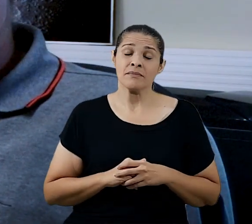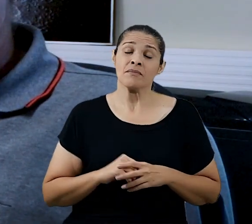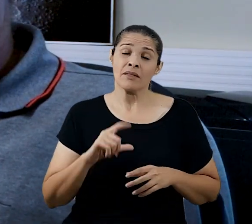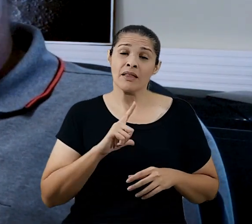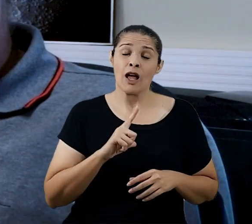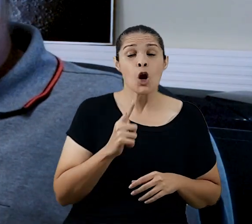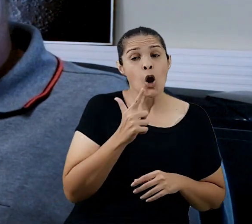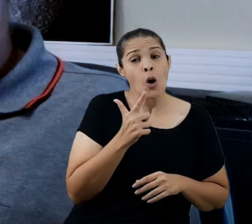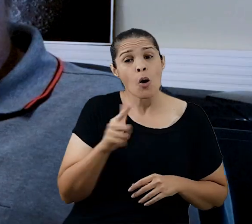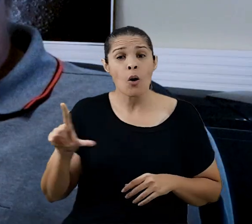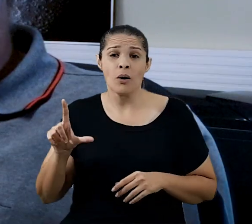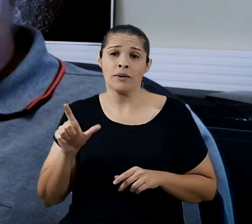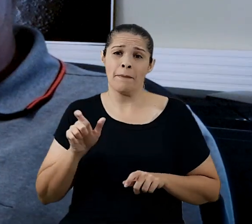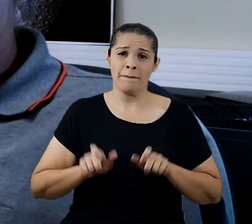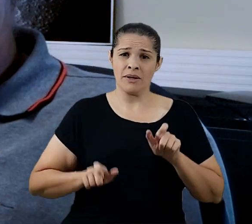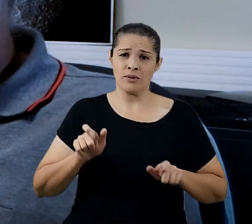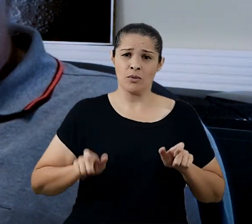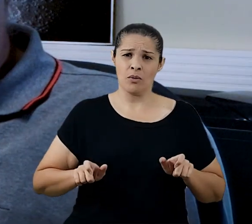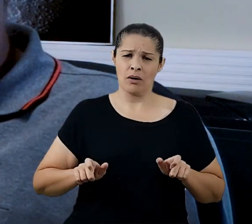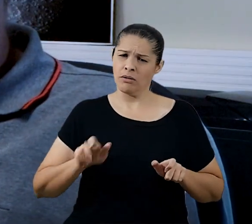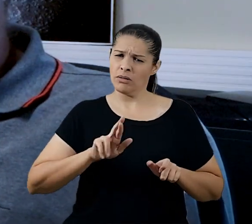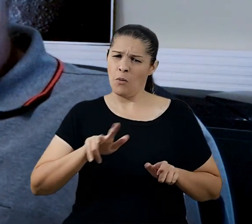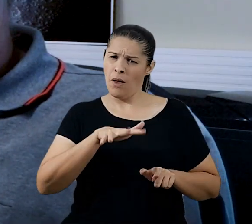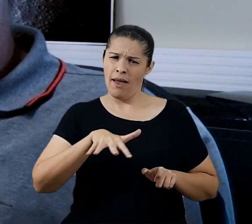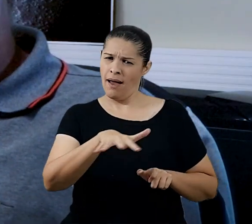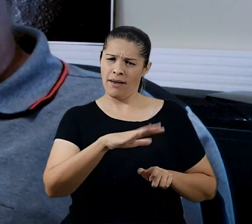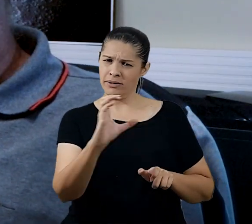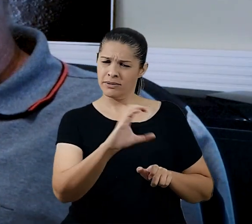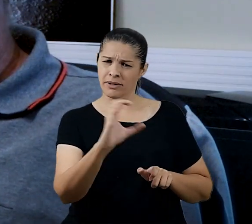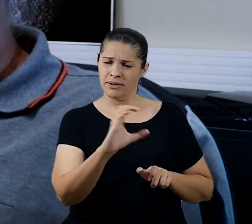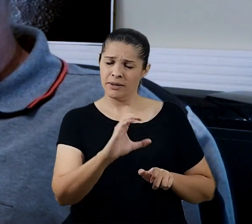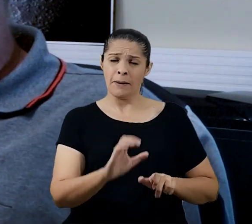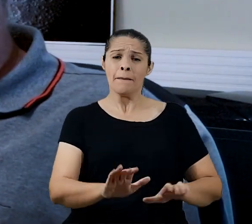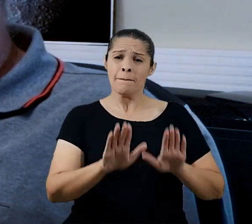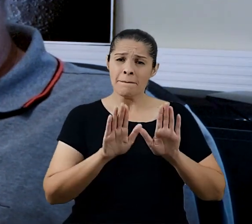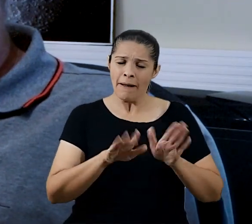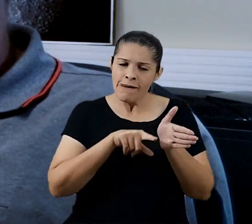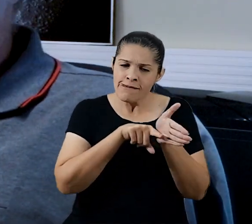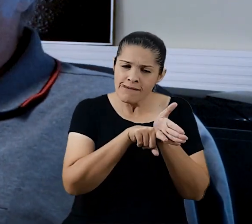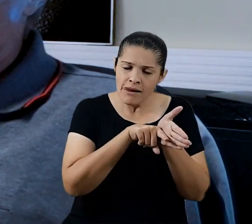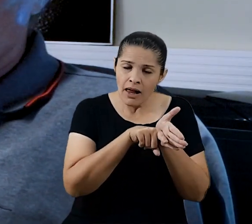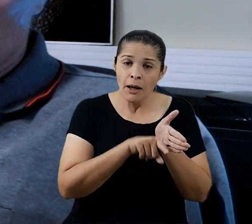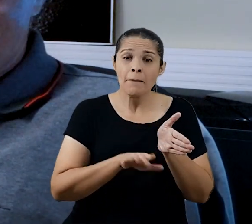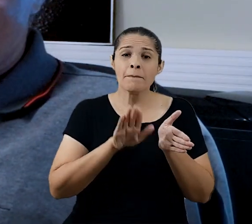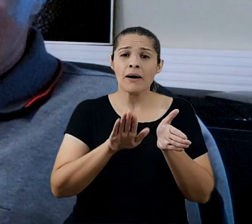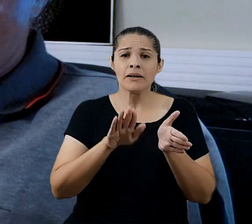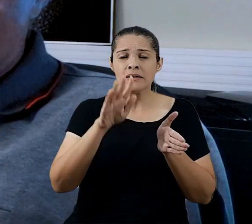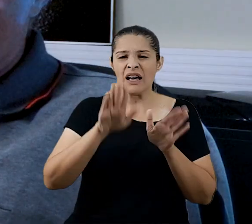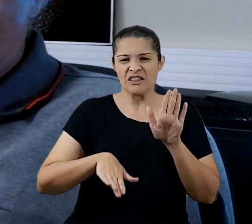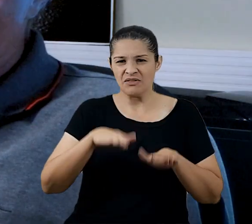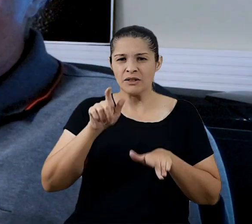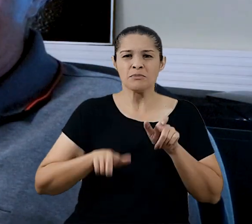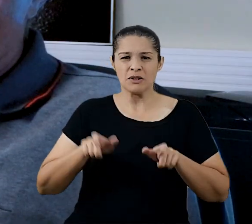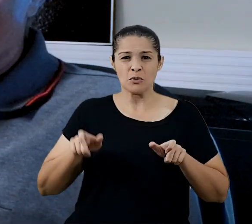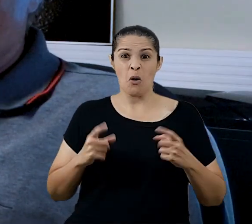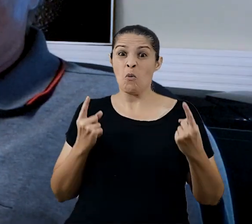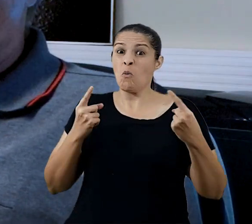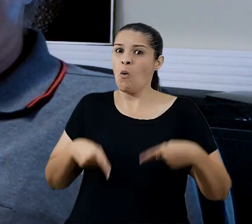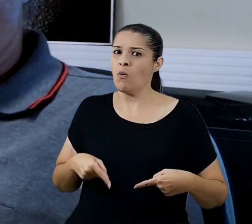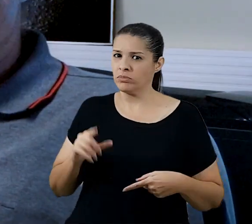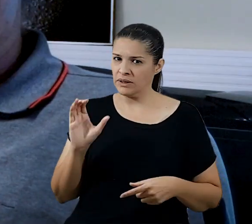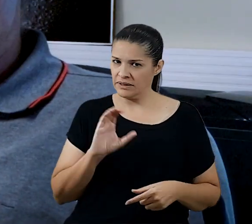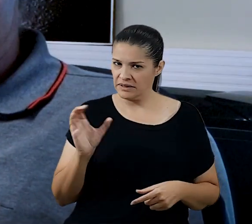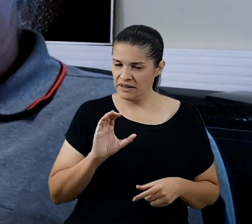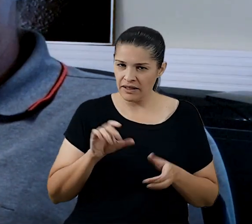outras pessoas que não são cientistas e que, aliás, até são contra a ciência,